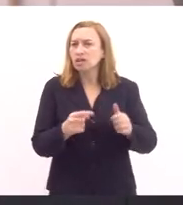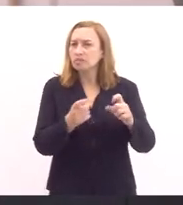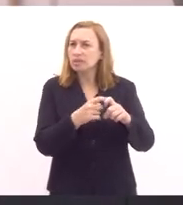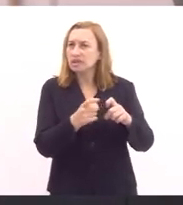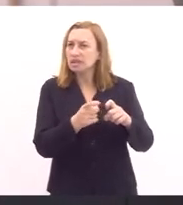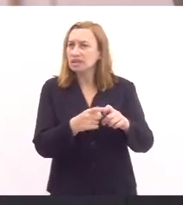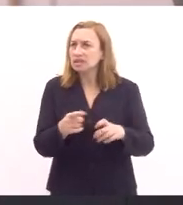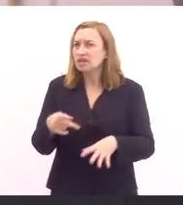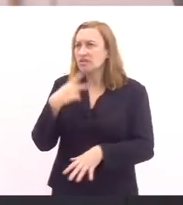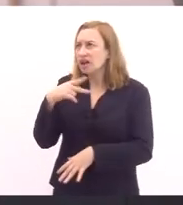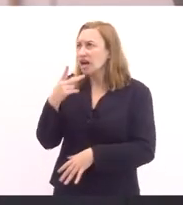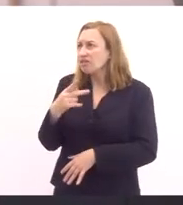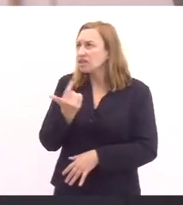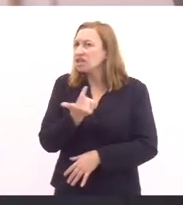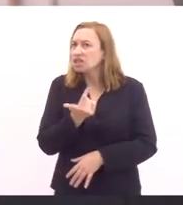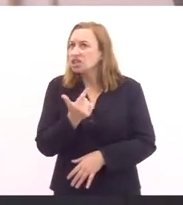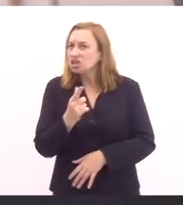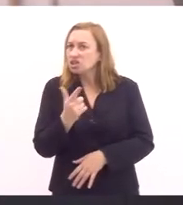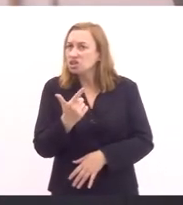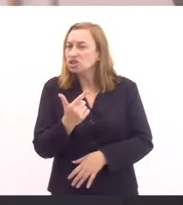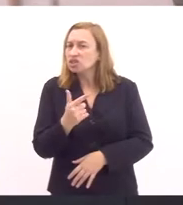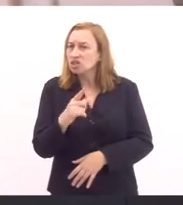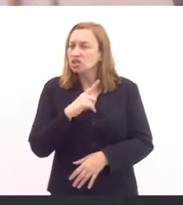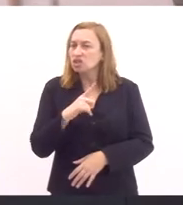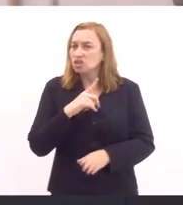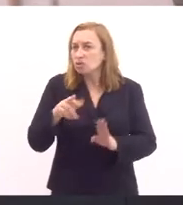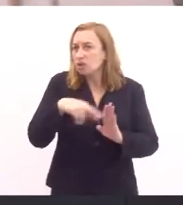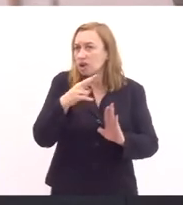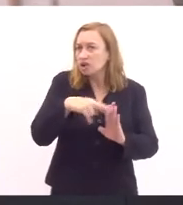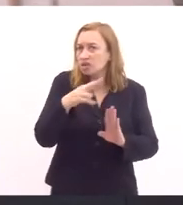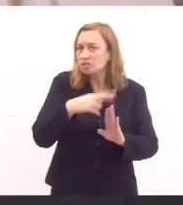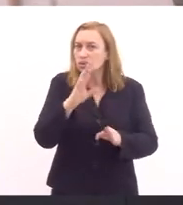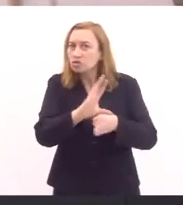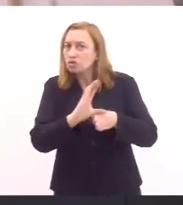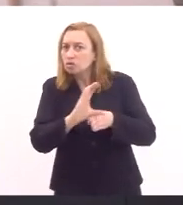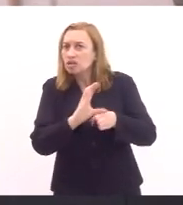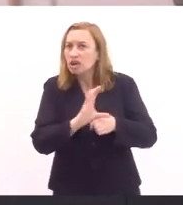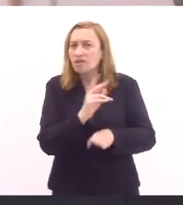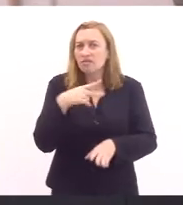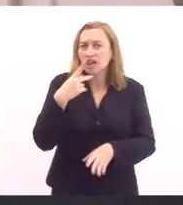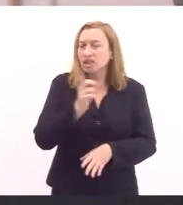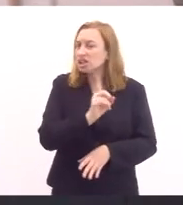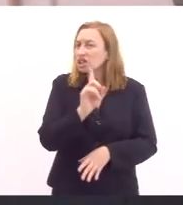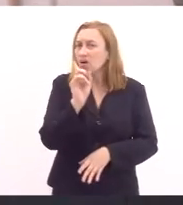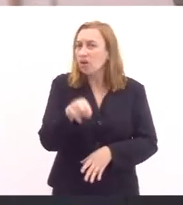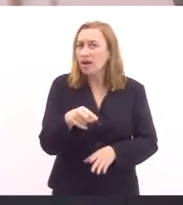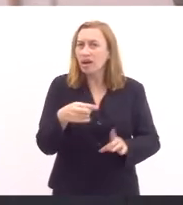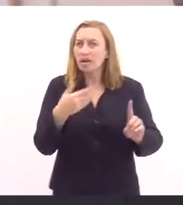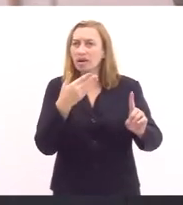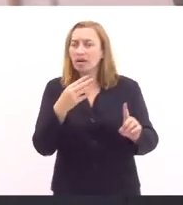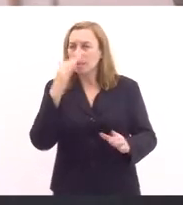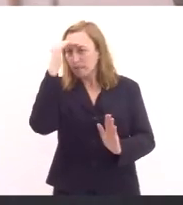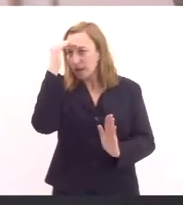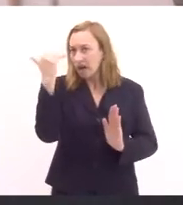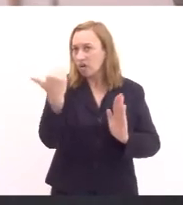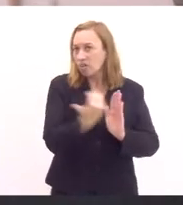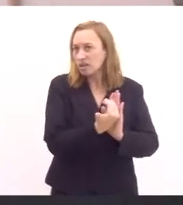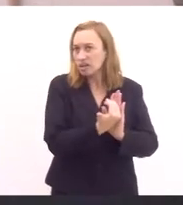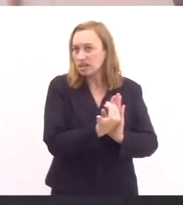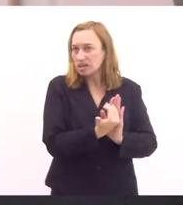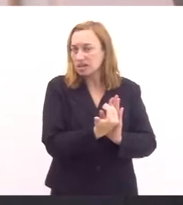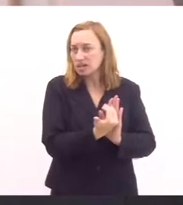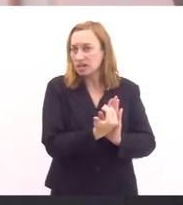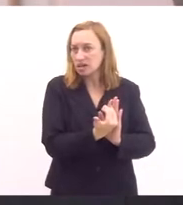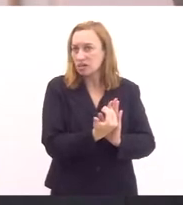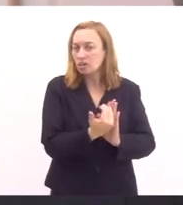e eles alegavam que tinha uma resolução do Conselho dizendo que não era para respeitar o plano de parto em